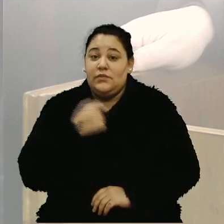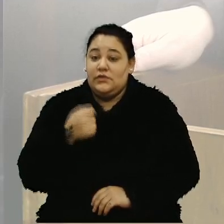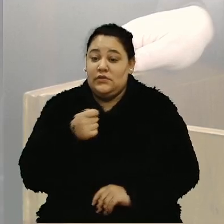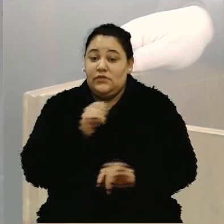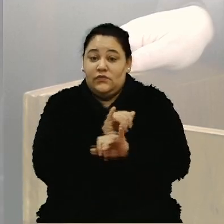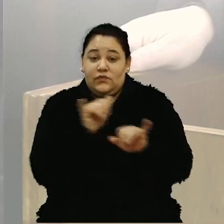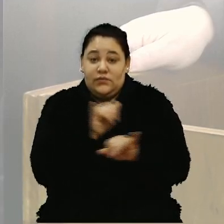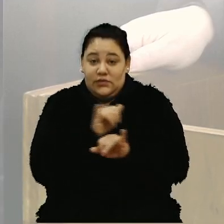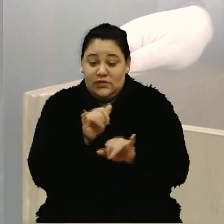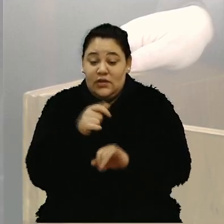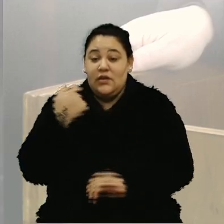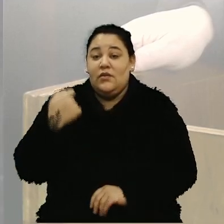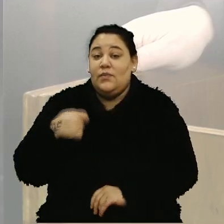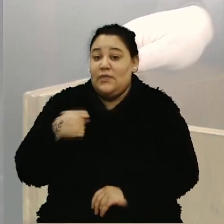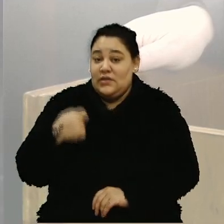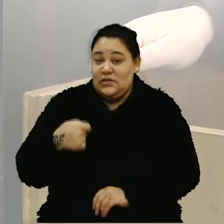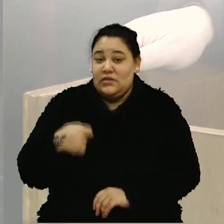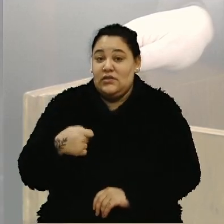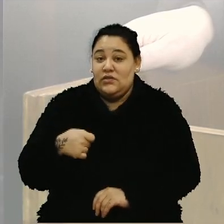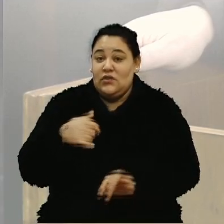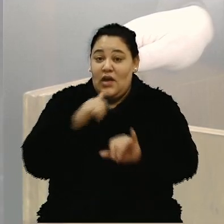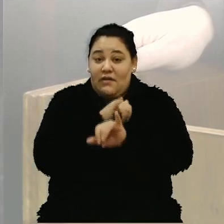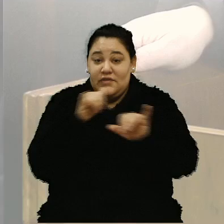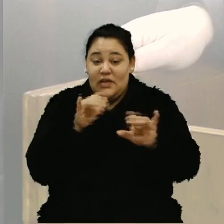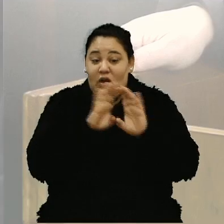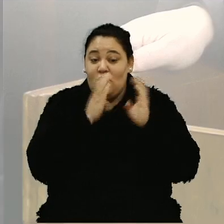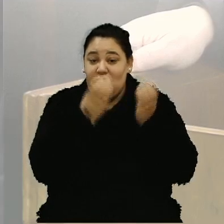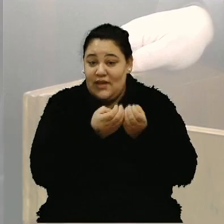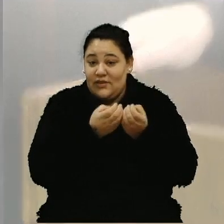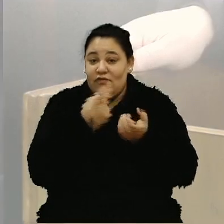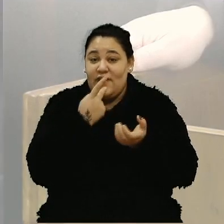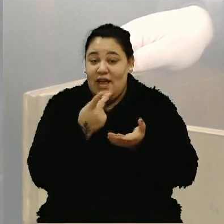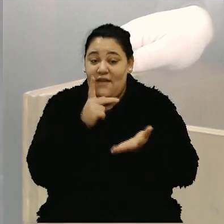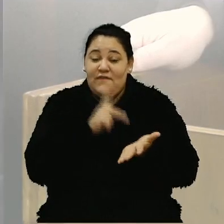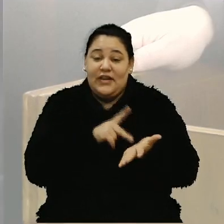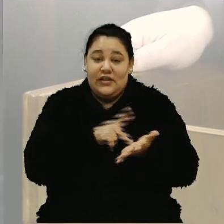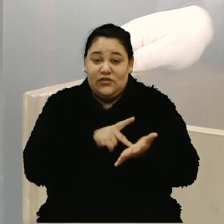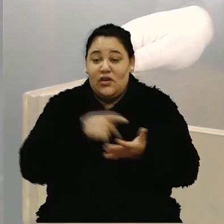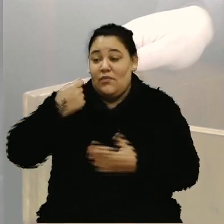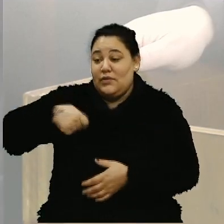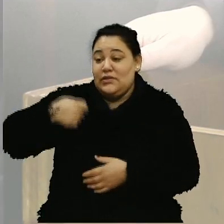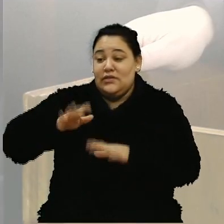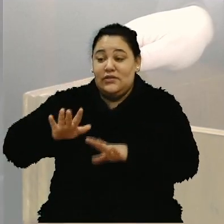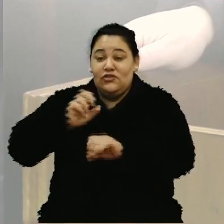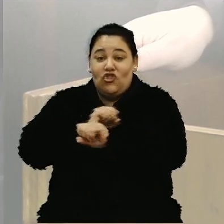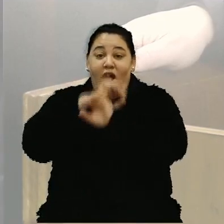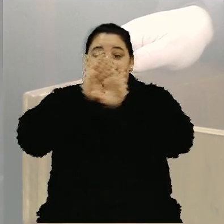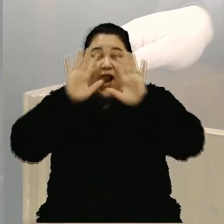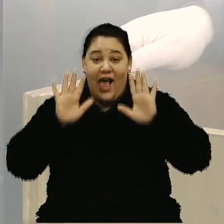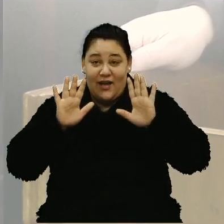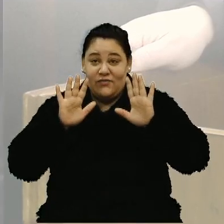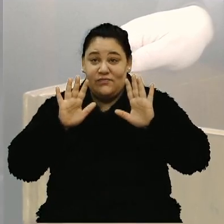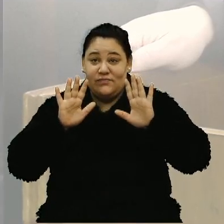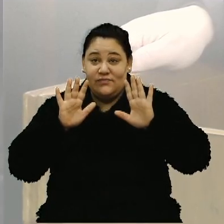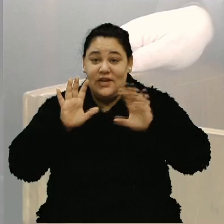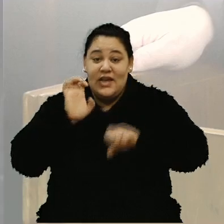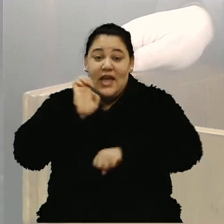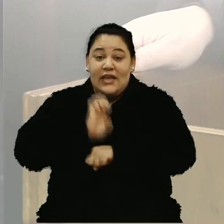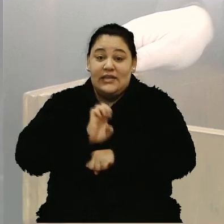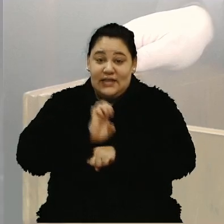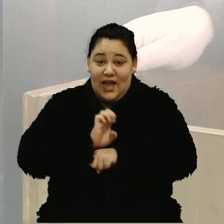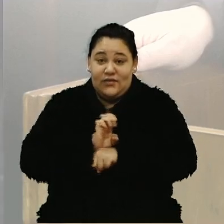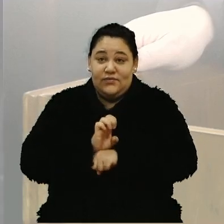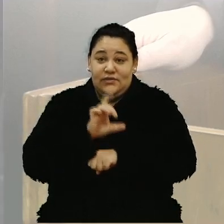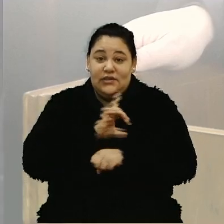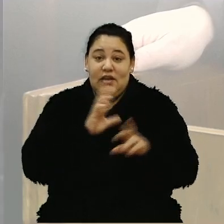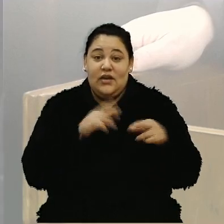eu preciso repassar para a comunidade a transparência, eu preciso deixar claro para eles em que estado que está. As